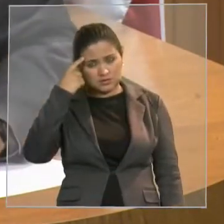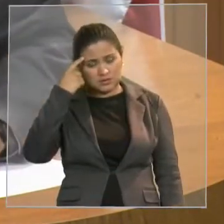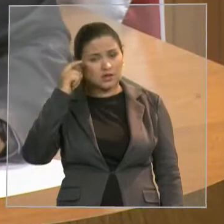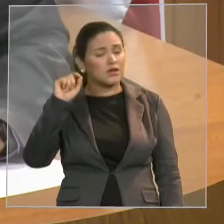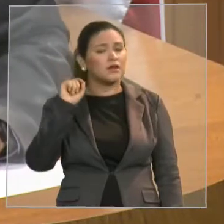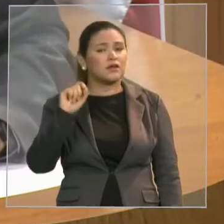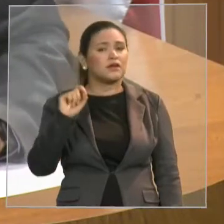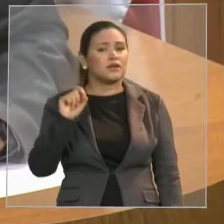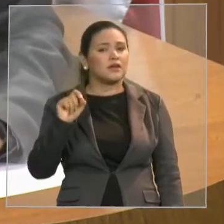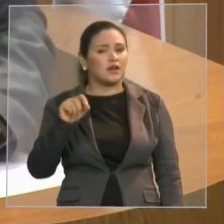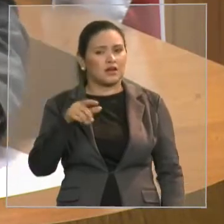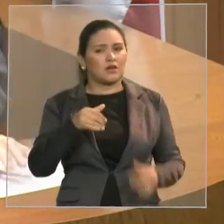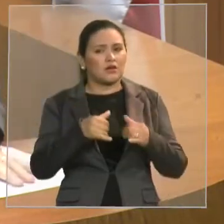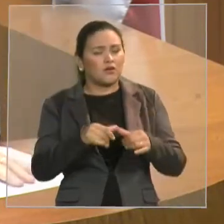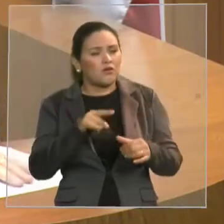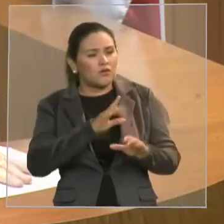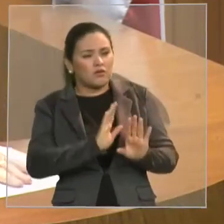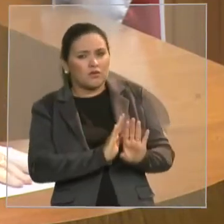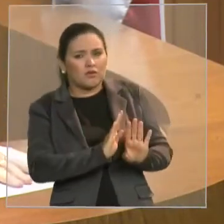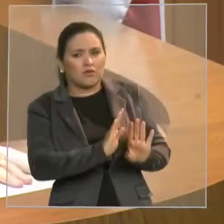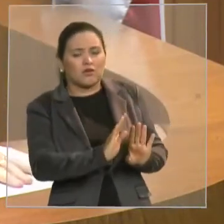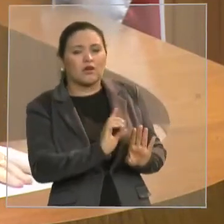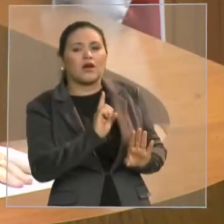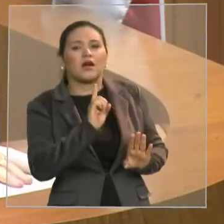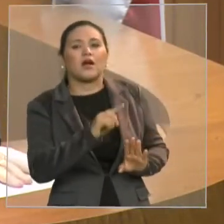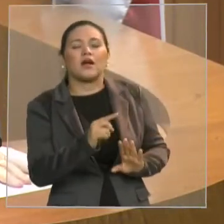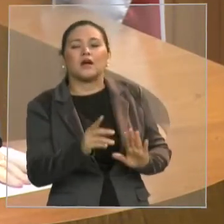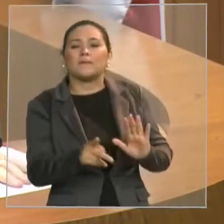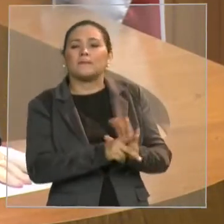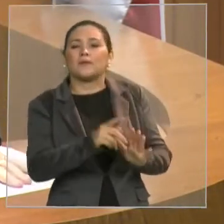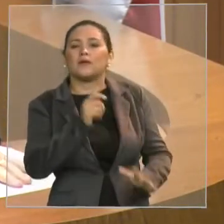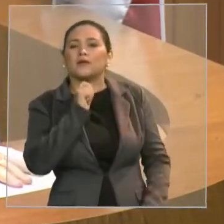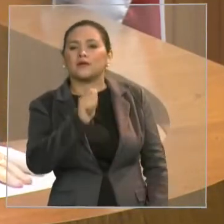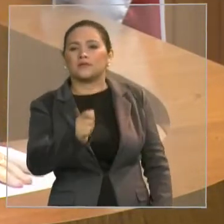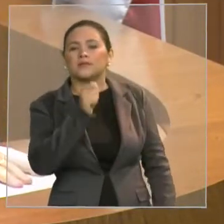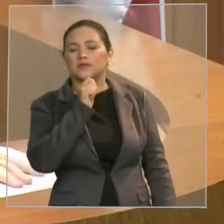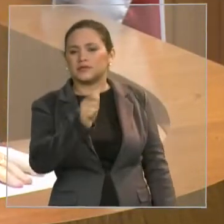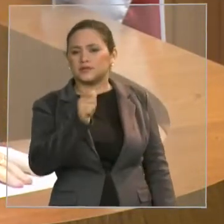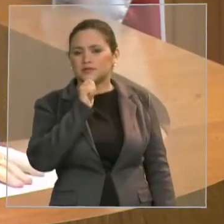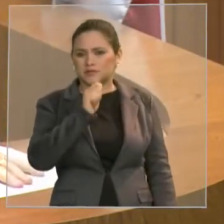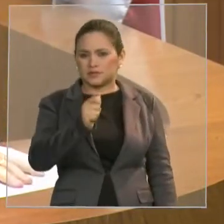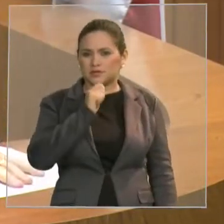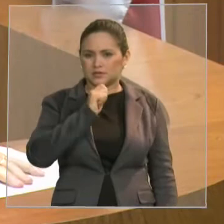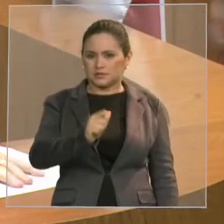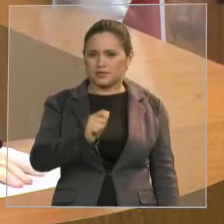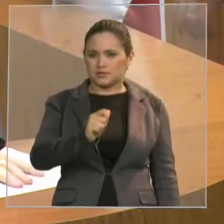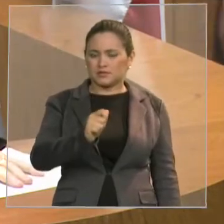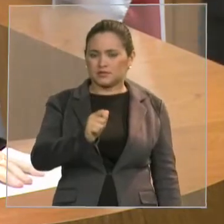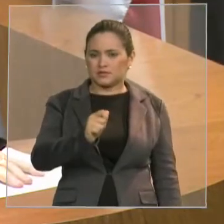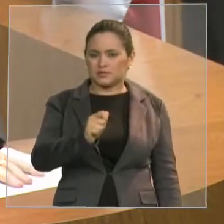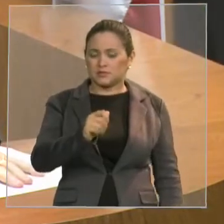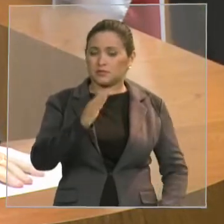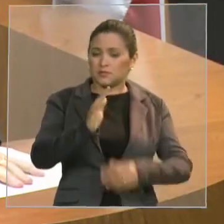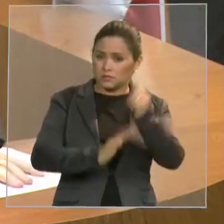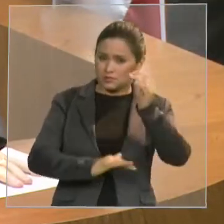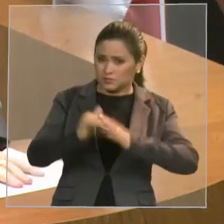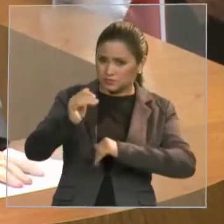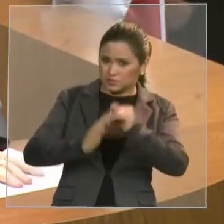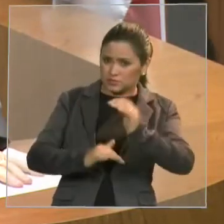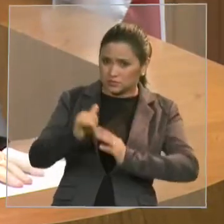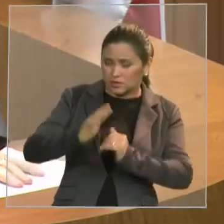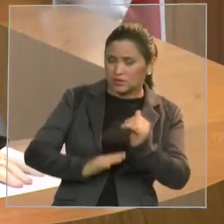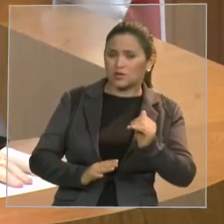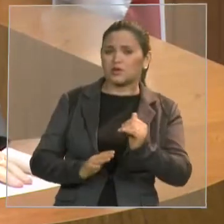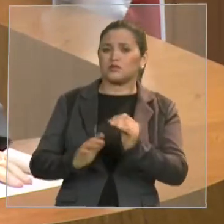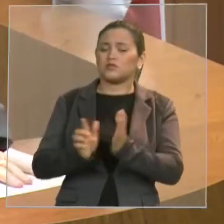deputado. Porque a senhora estava na galeria de imprensa. Que eu saiba, quem tem que ficar ali é jornalista, é blogueiro,